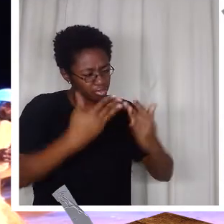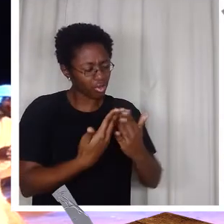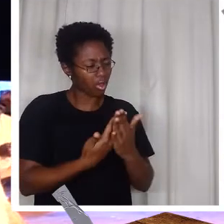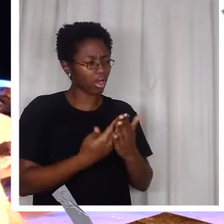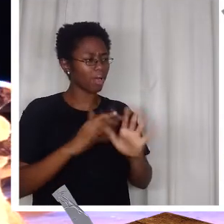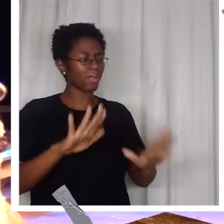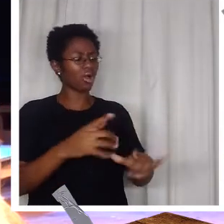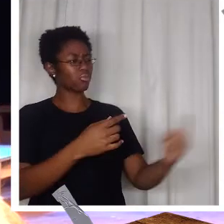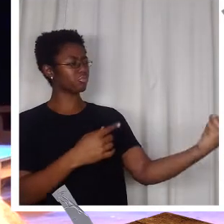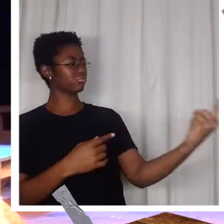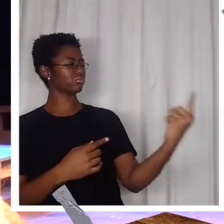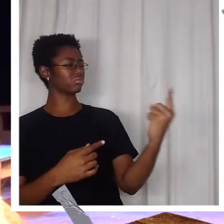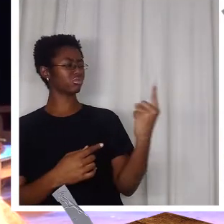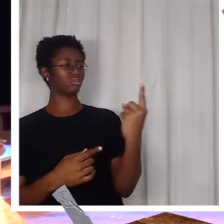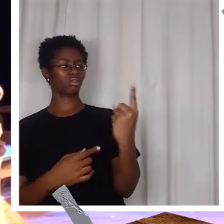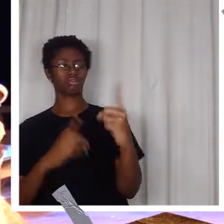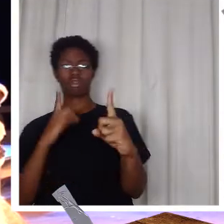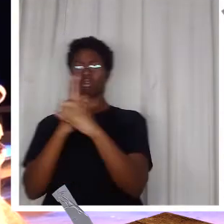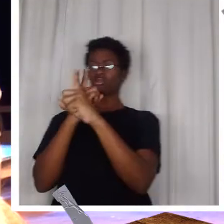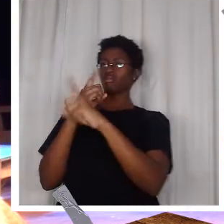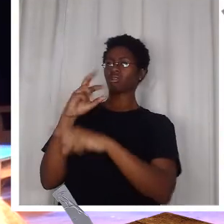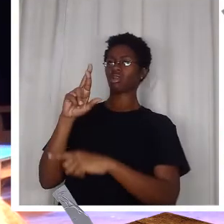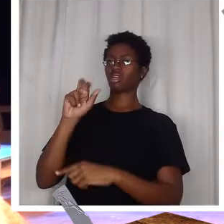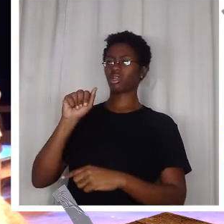eu vinha vindo, encontrei o Raimundo,